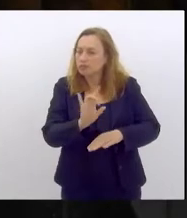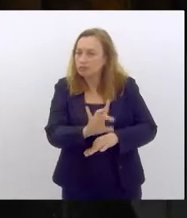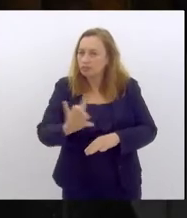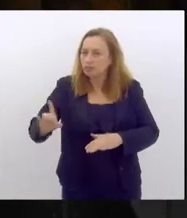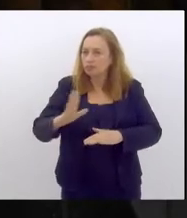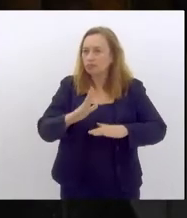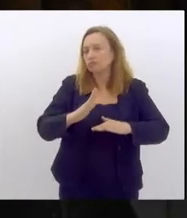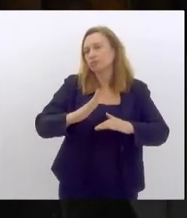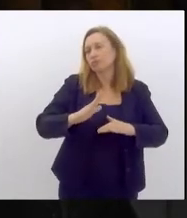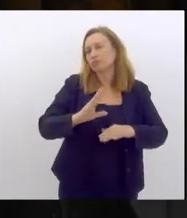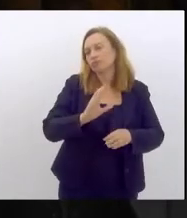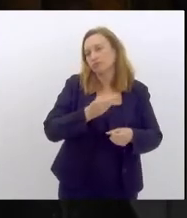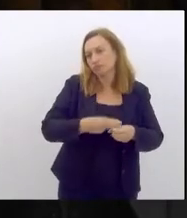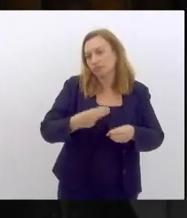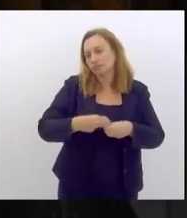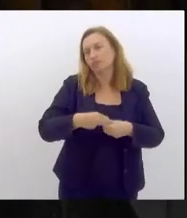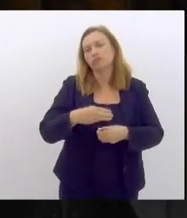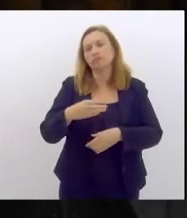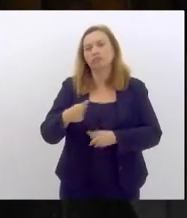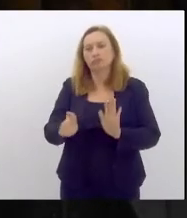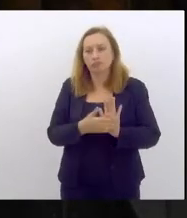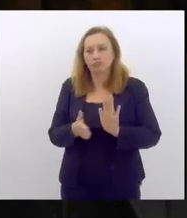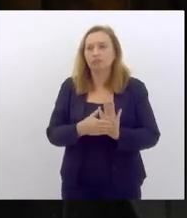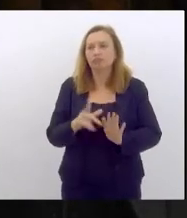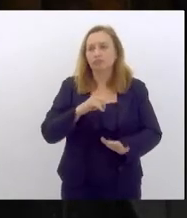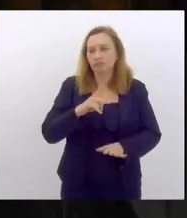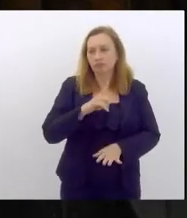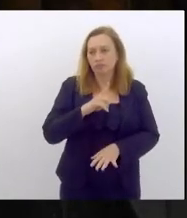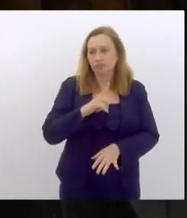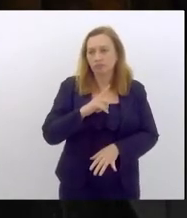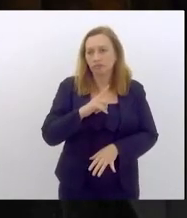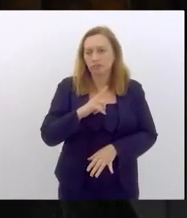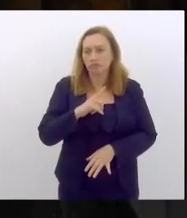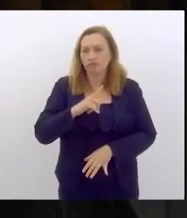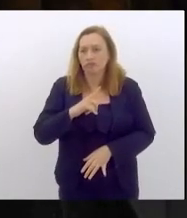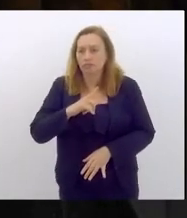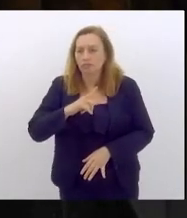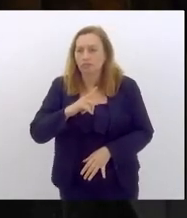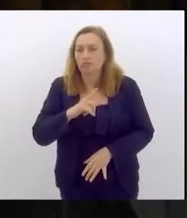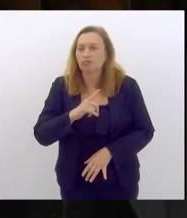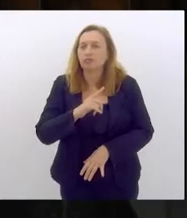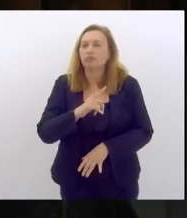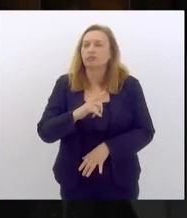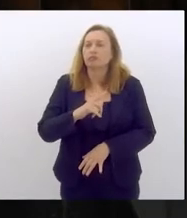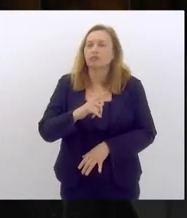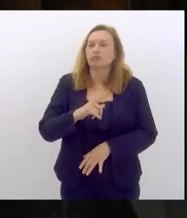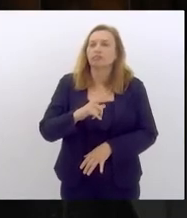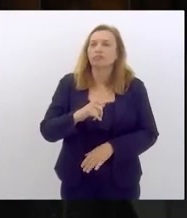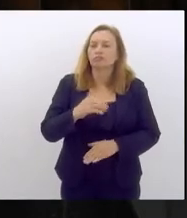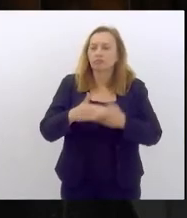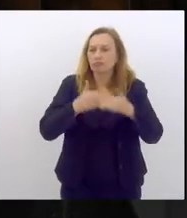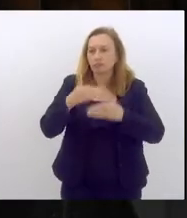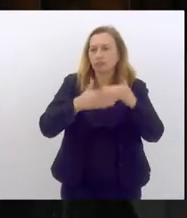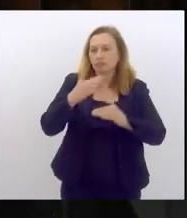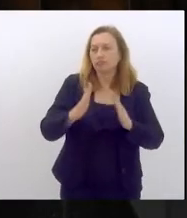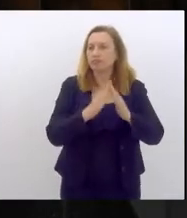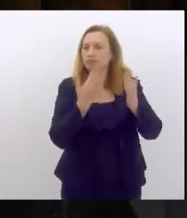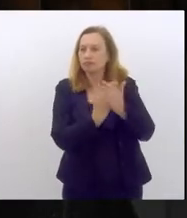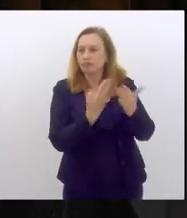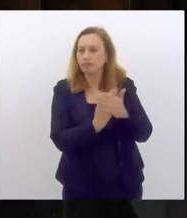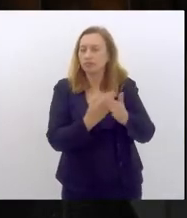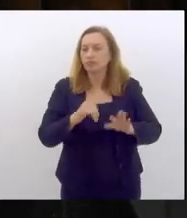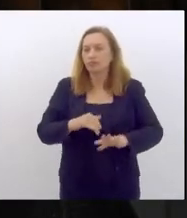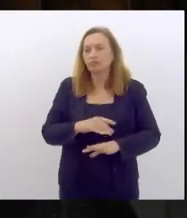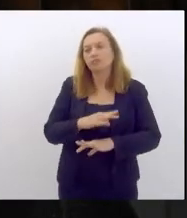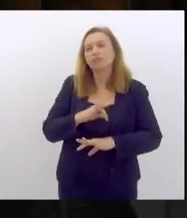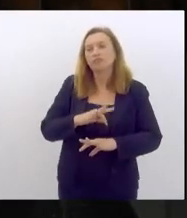minha proposta, levando em consideração rendimento escolar, levando em consideração toda a performance dos nossos